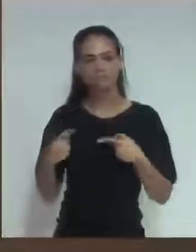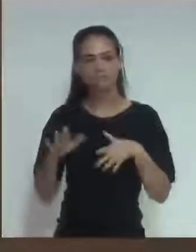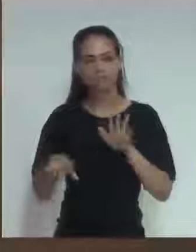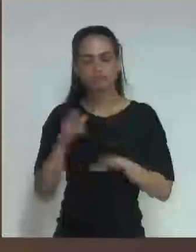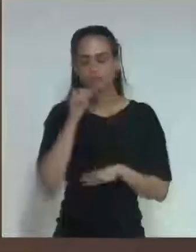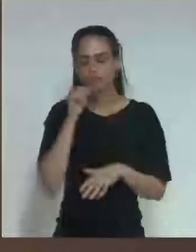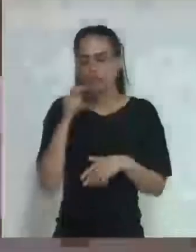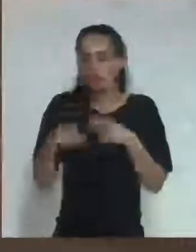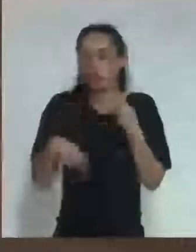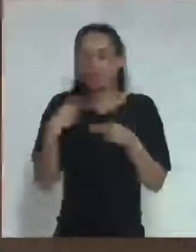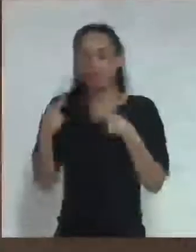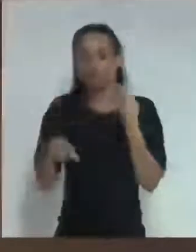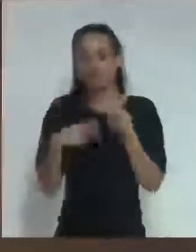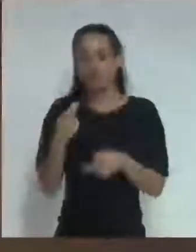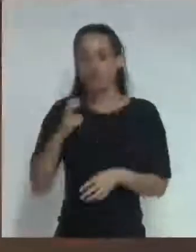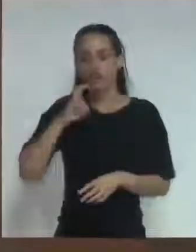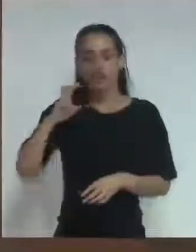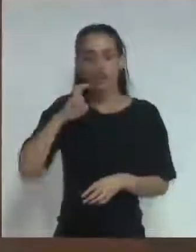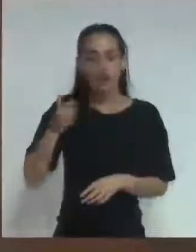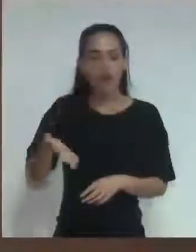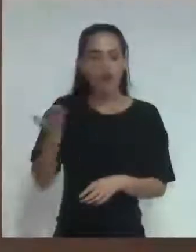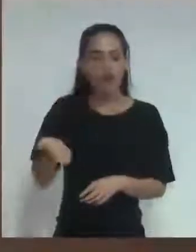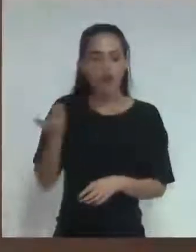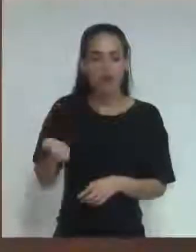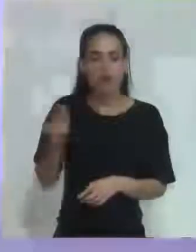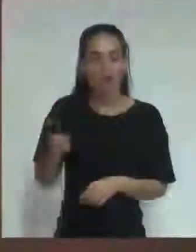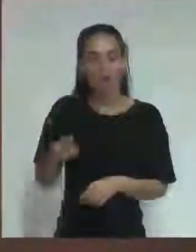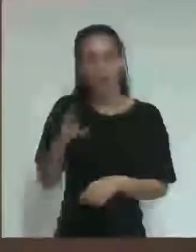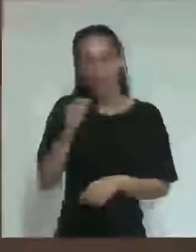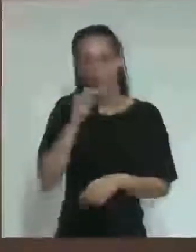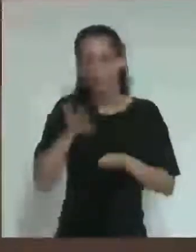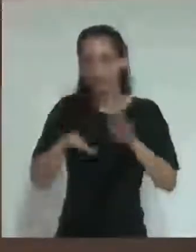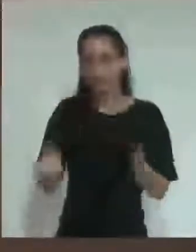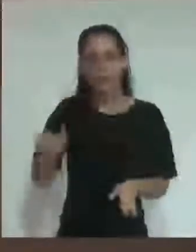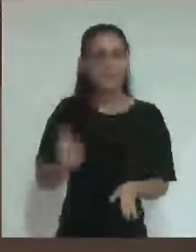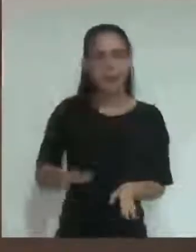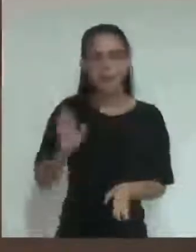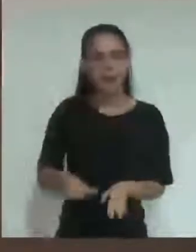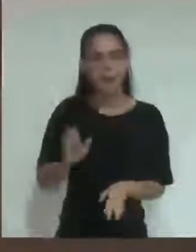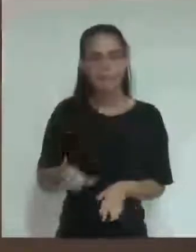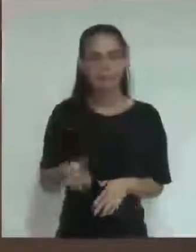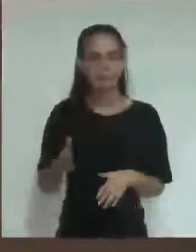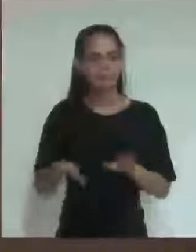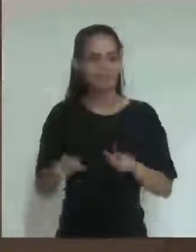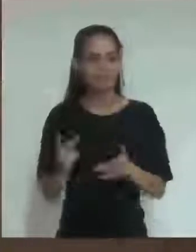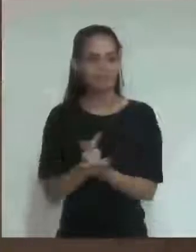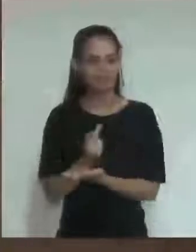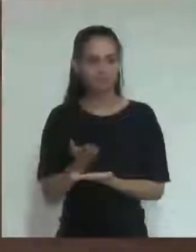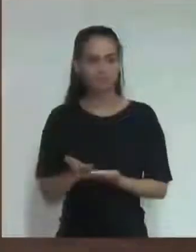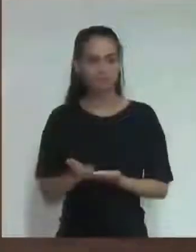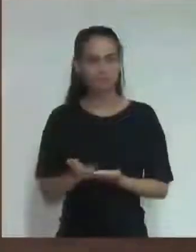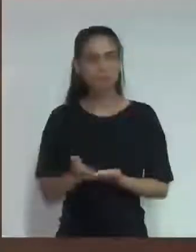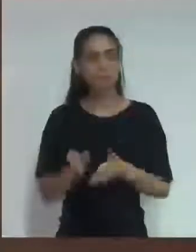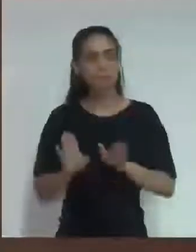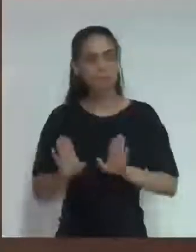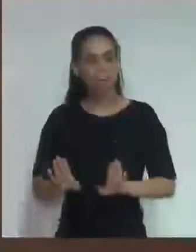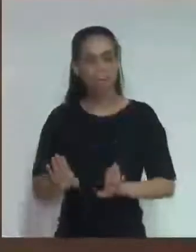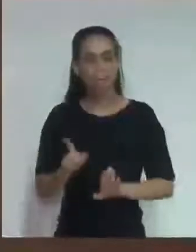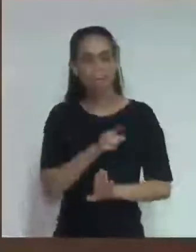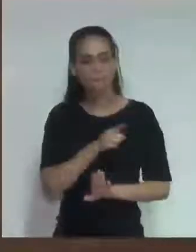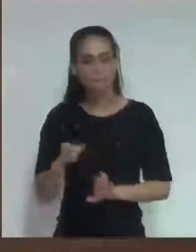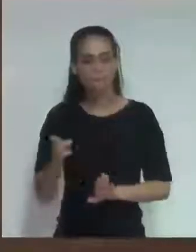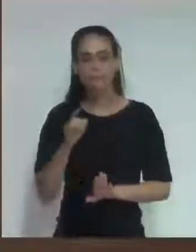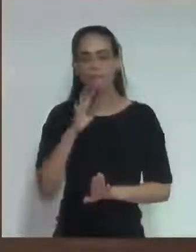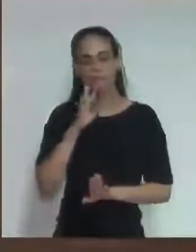um pouco o tom de voz, né? Ou dando um tapa na mesa, no calor da coisa. Mas quem me conhece